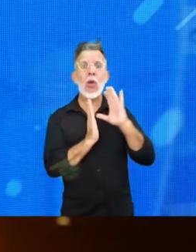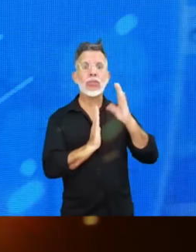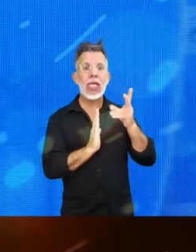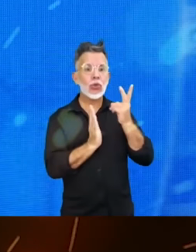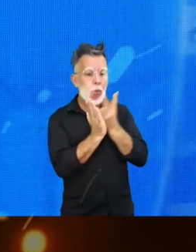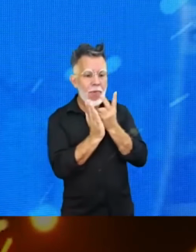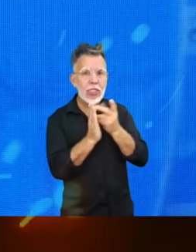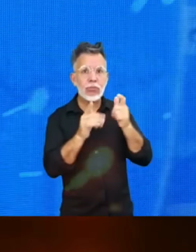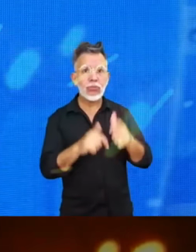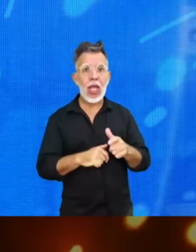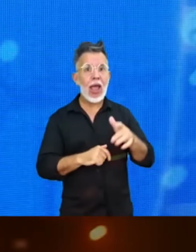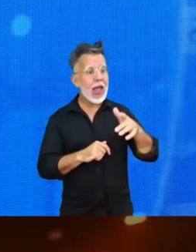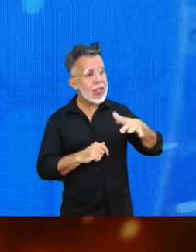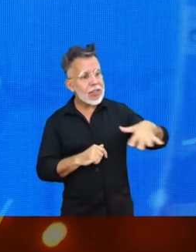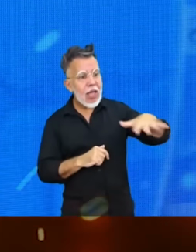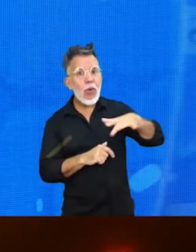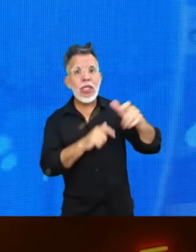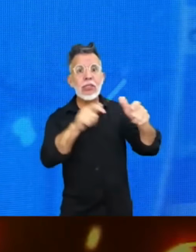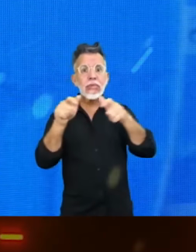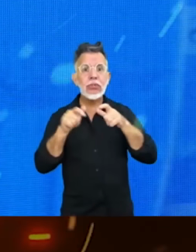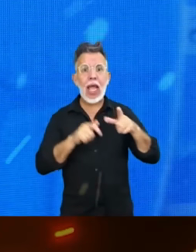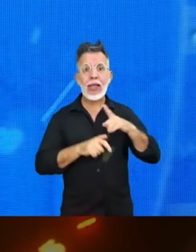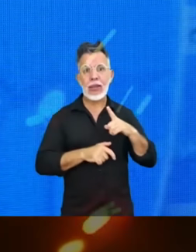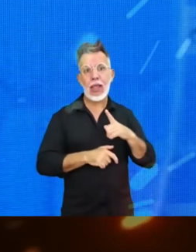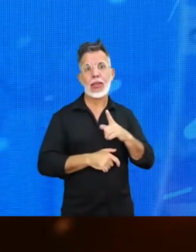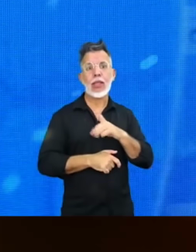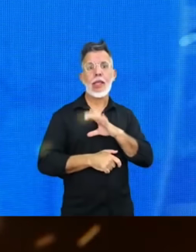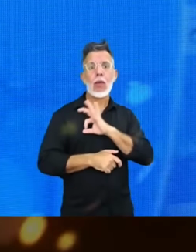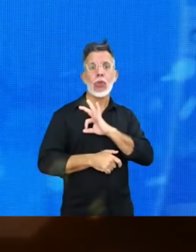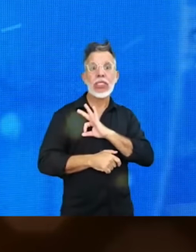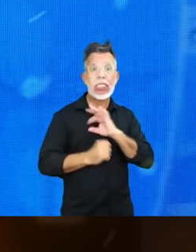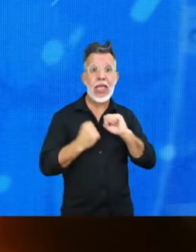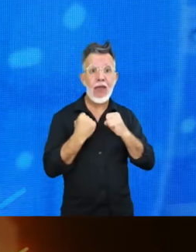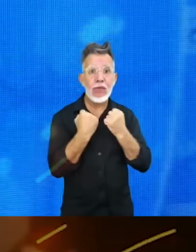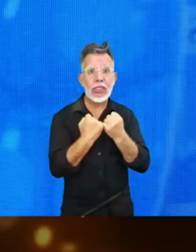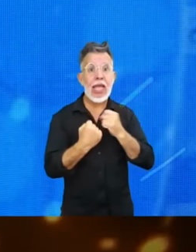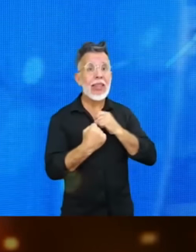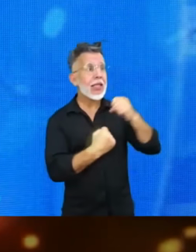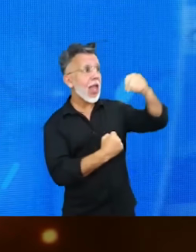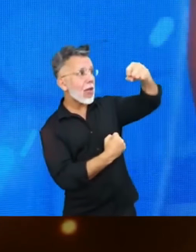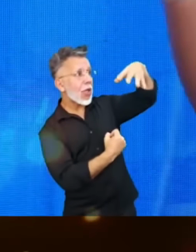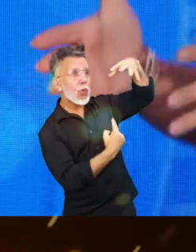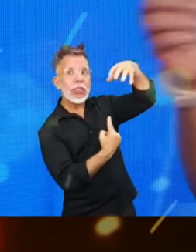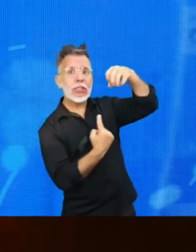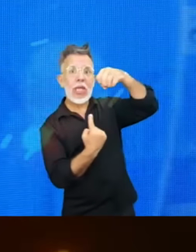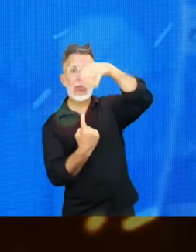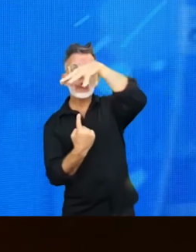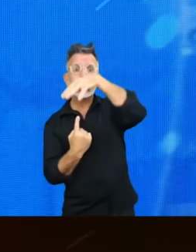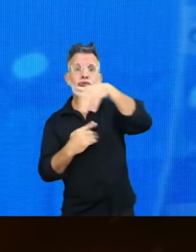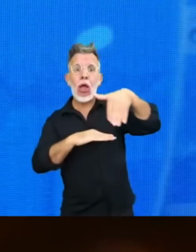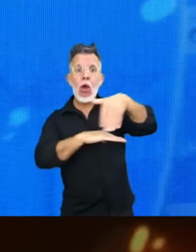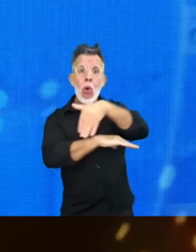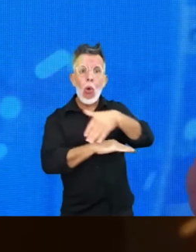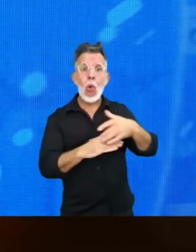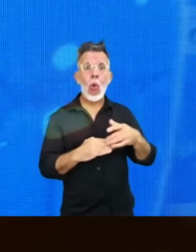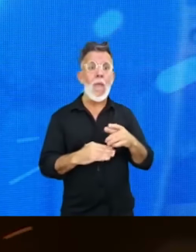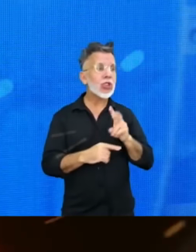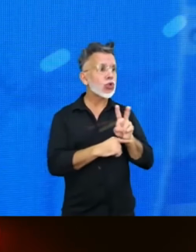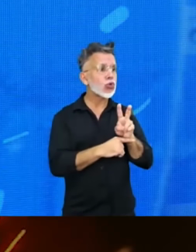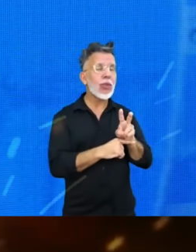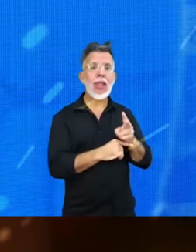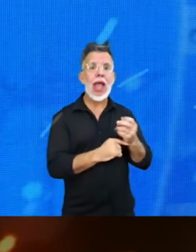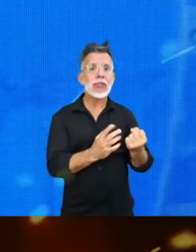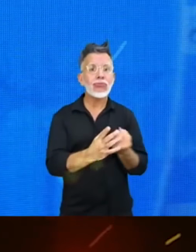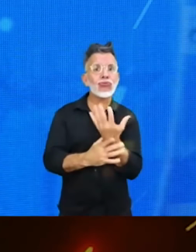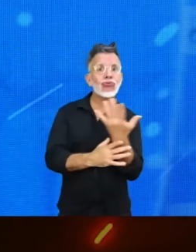tem que ter o policiamento reforçado que tem que ter a iluminação top forte é a gente cuidar do matagal da zeladoria a